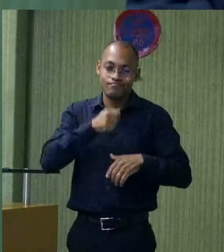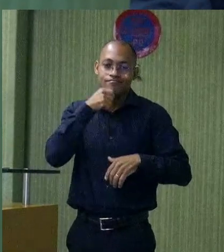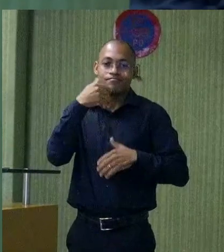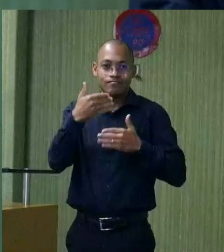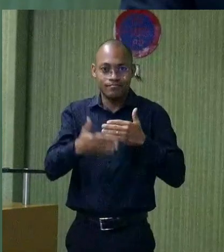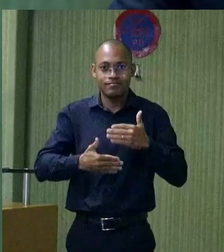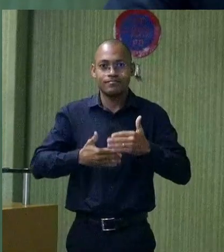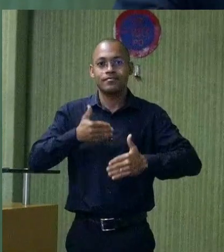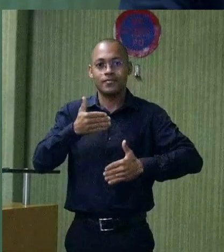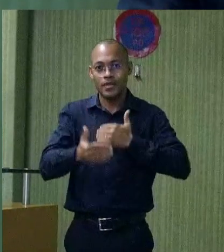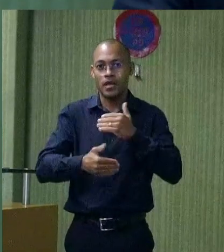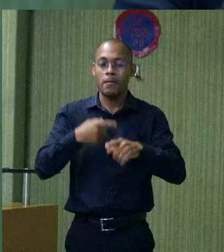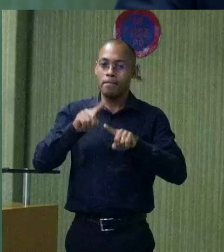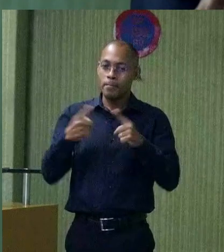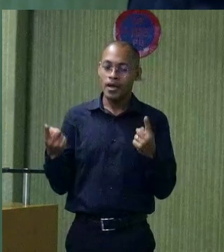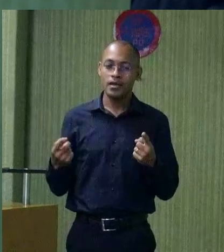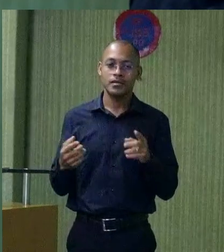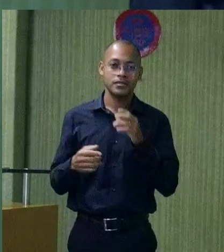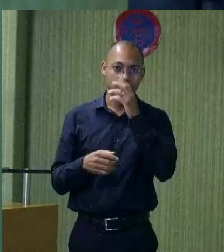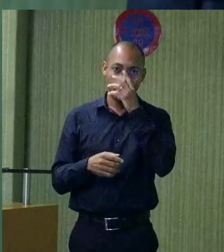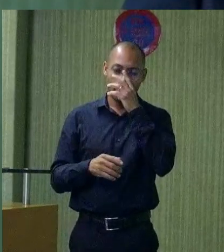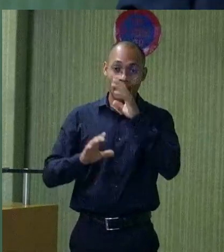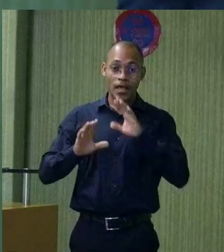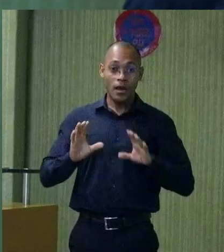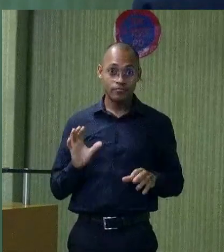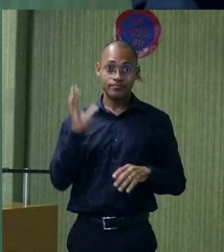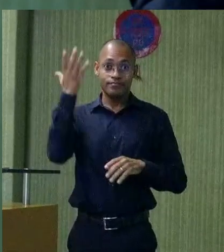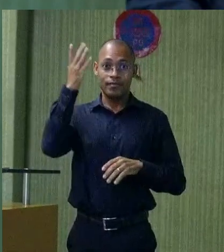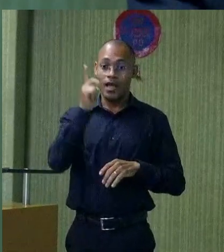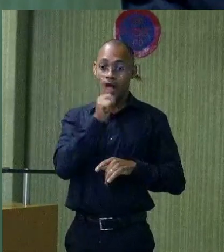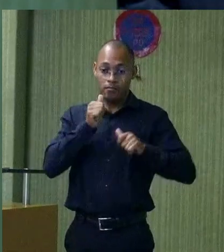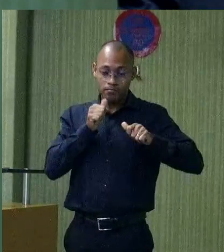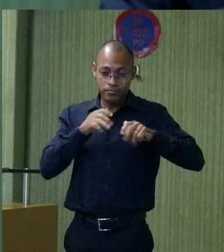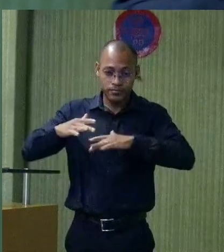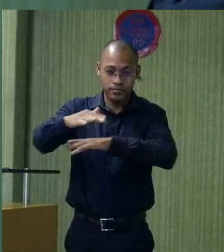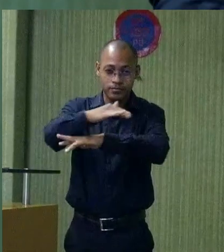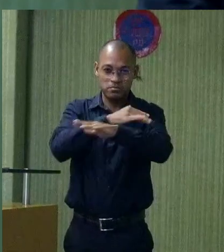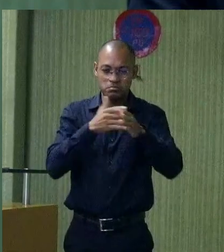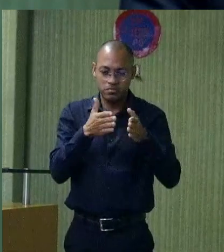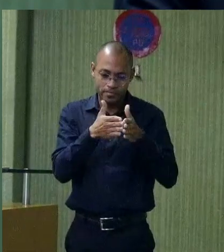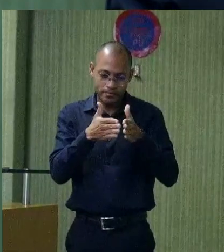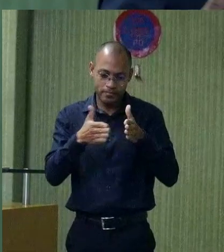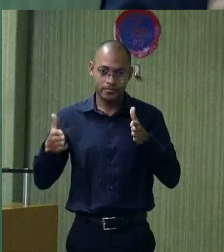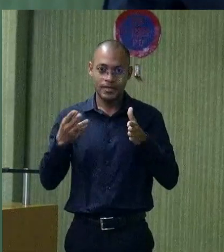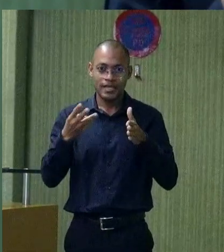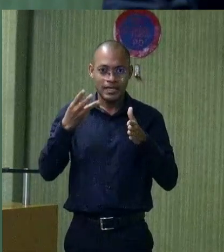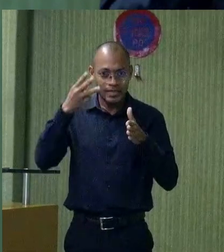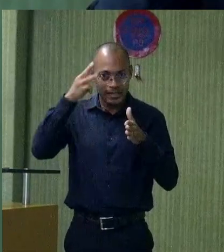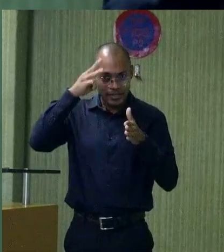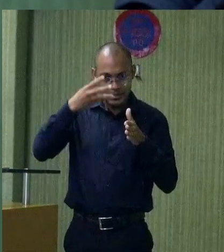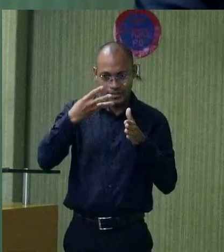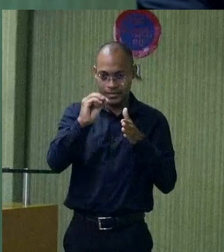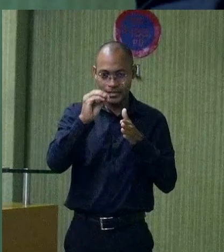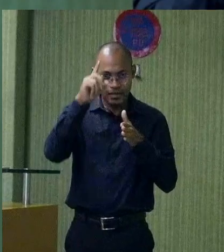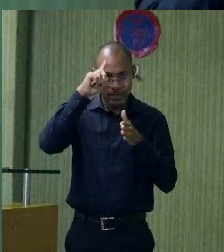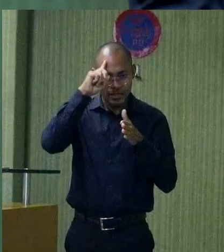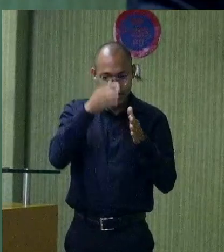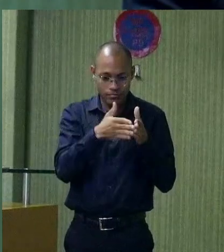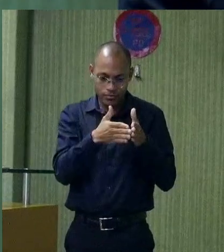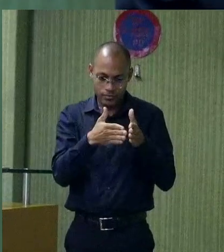H nós atuamos indo esses abrigos para ver se não tinham crianças